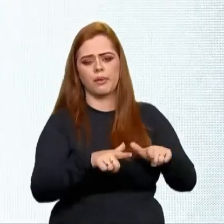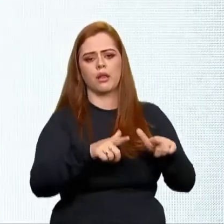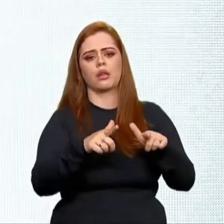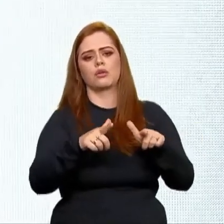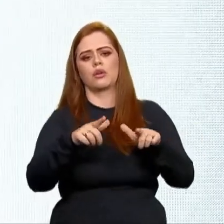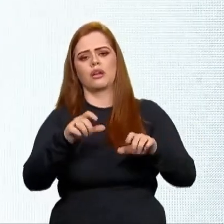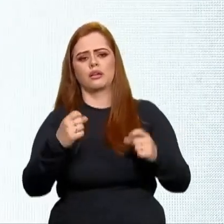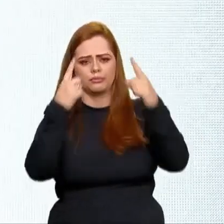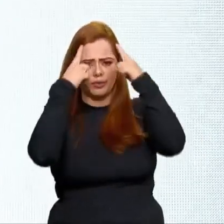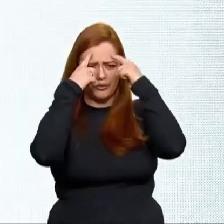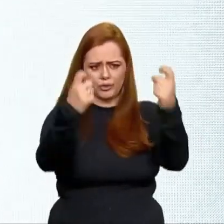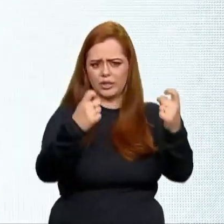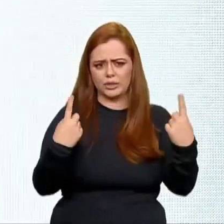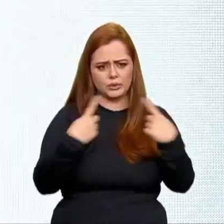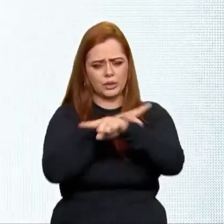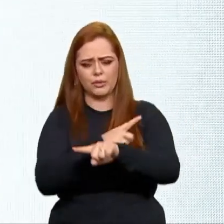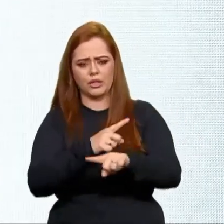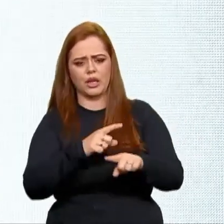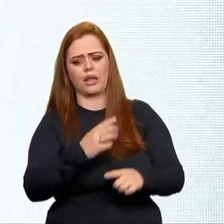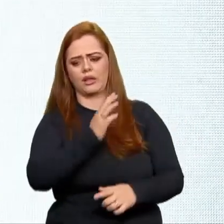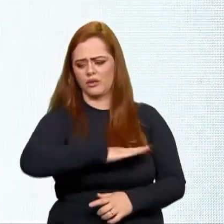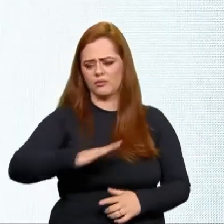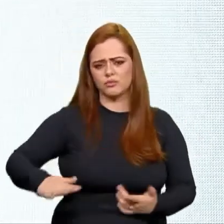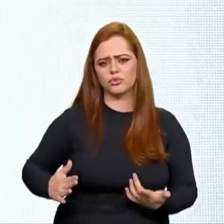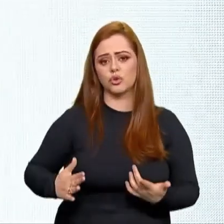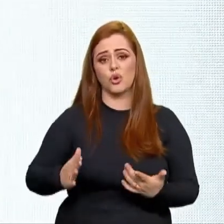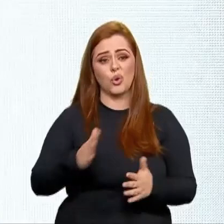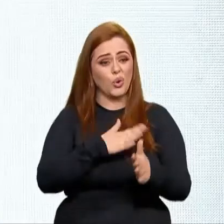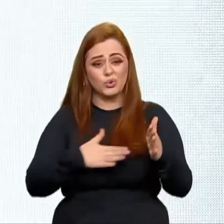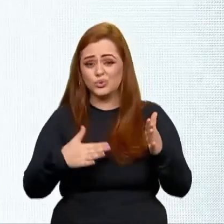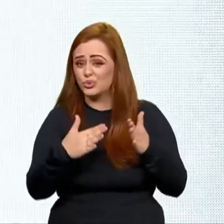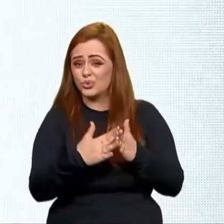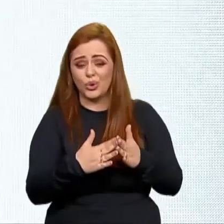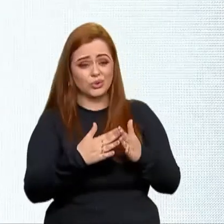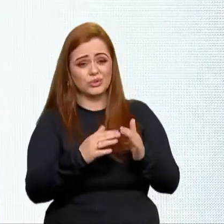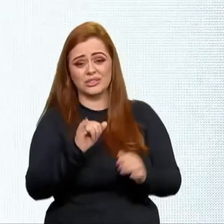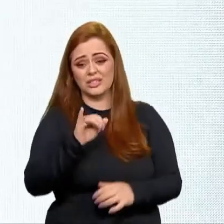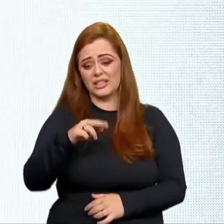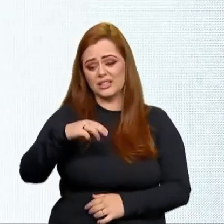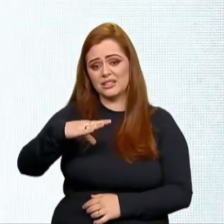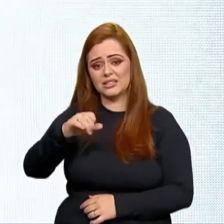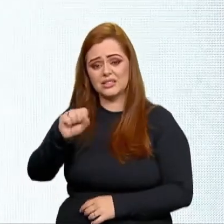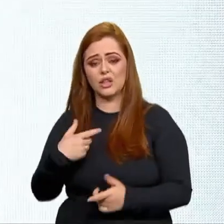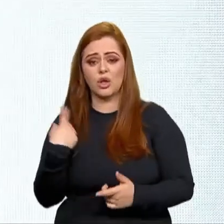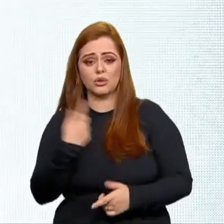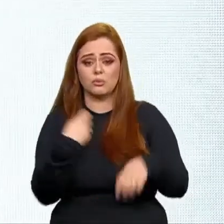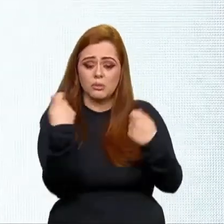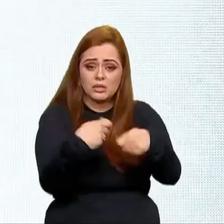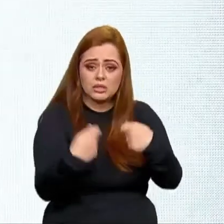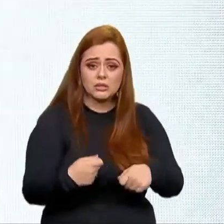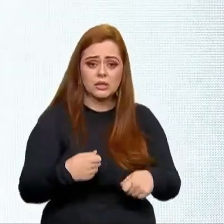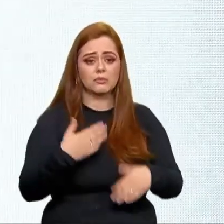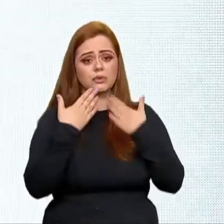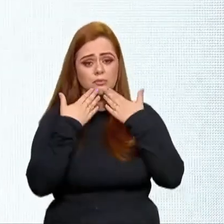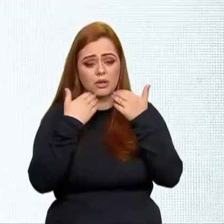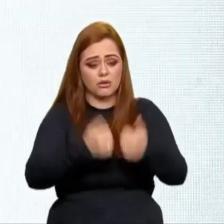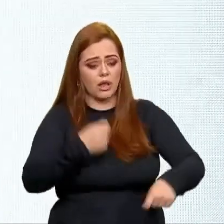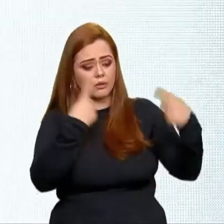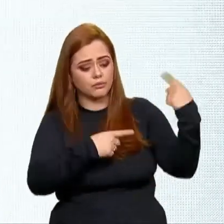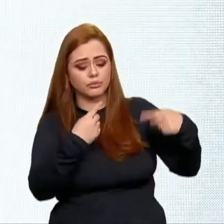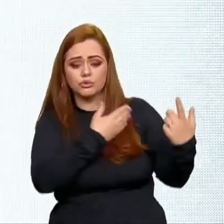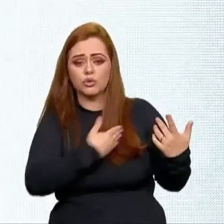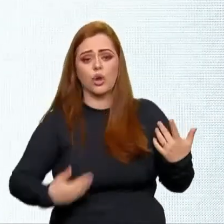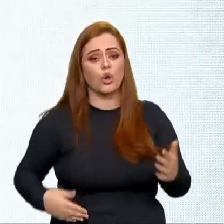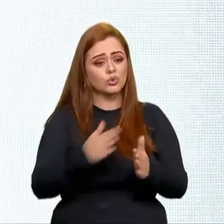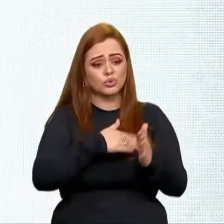a violência contra a mulher, todo tipo de índice, todos os índices que nós queremos melhorar em políticas públicas, estão todos ali